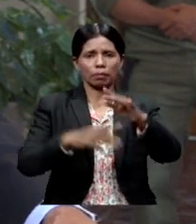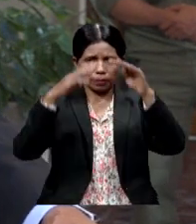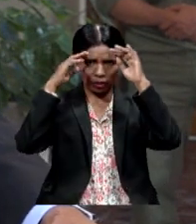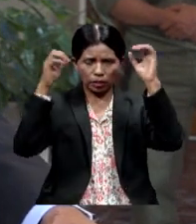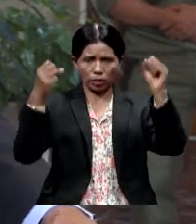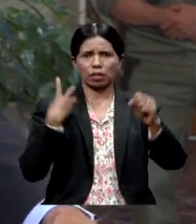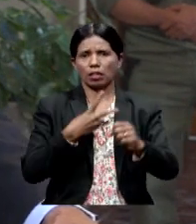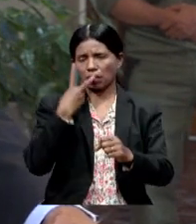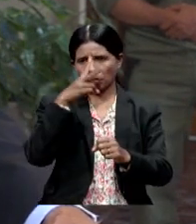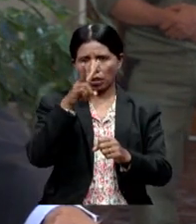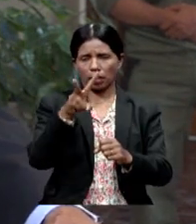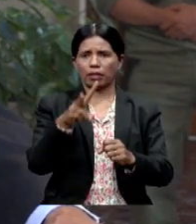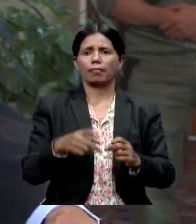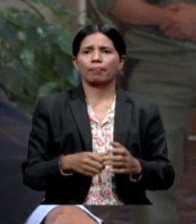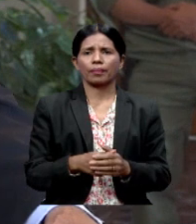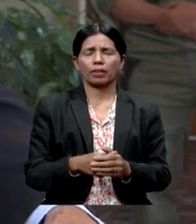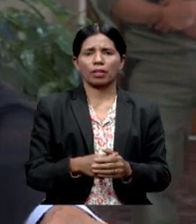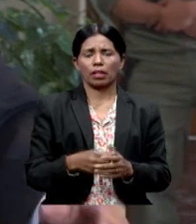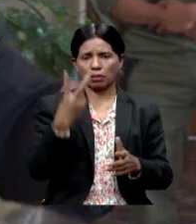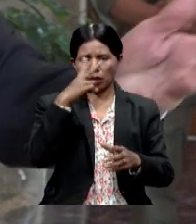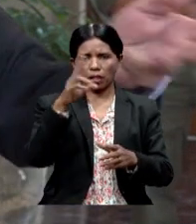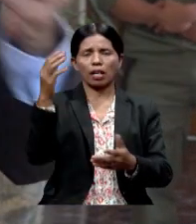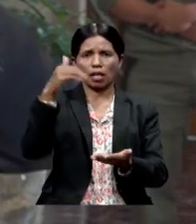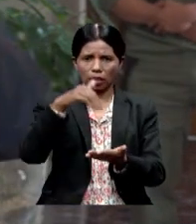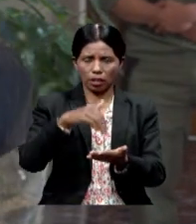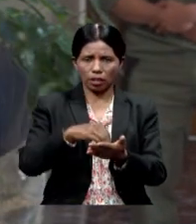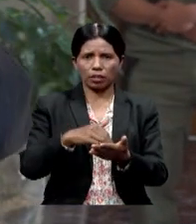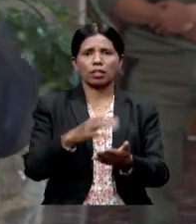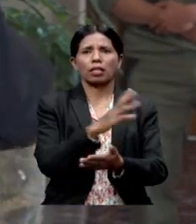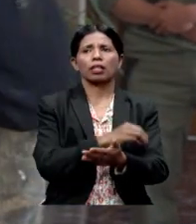mim, a re alto revoga, altera tia,